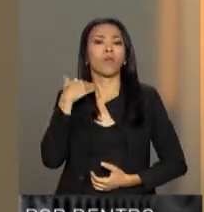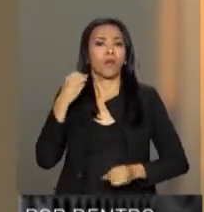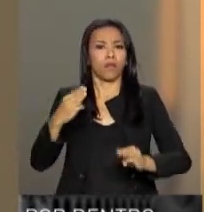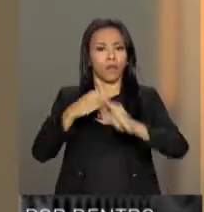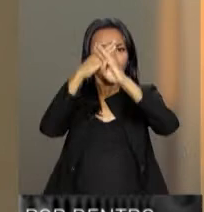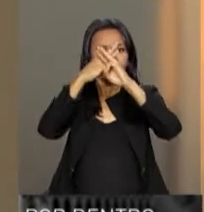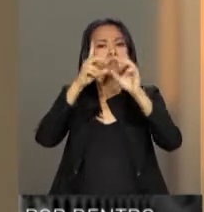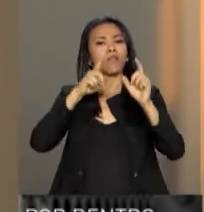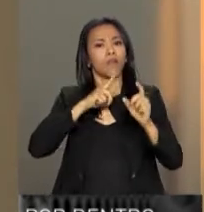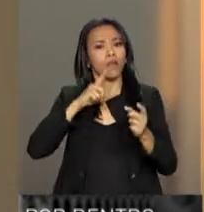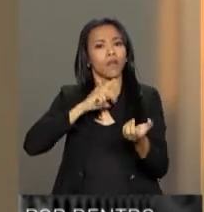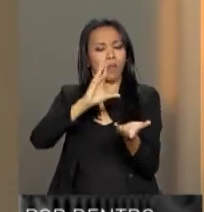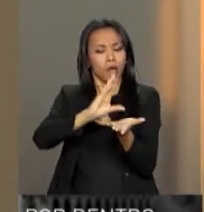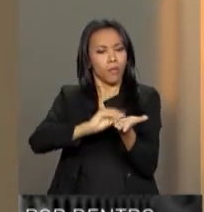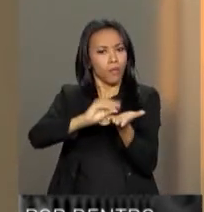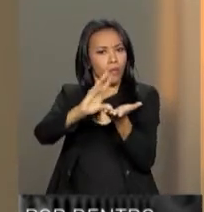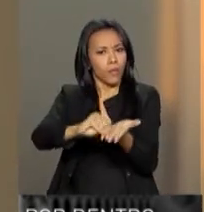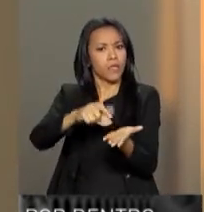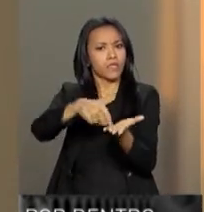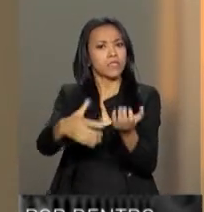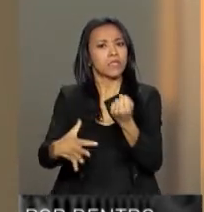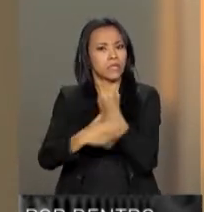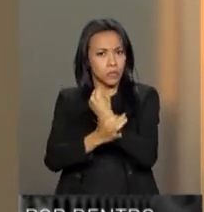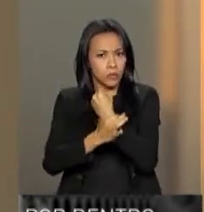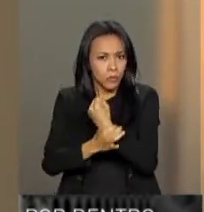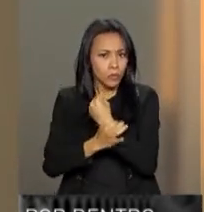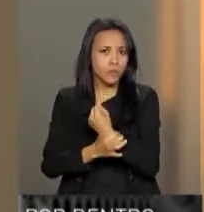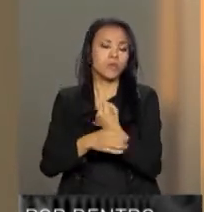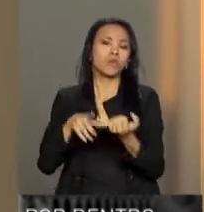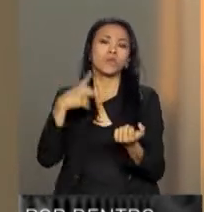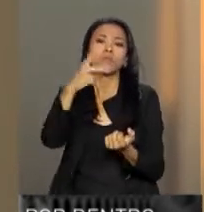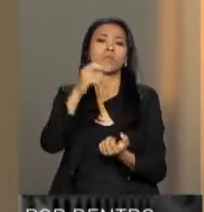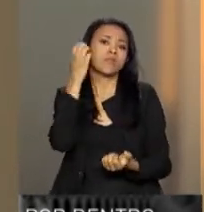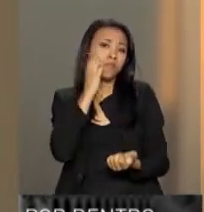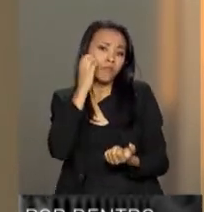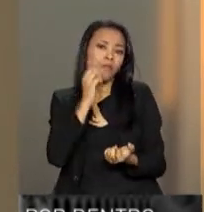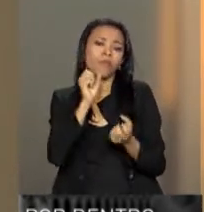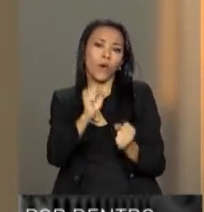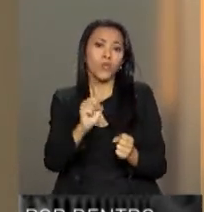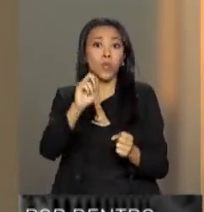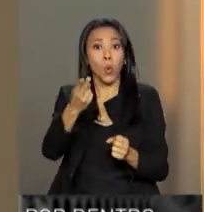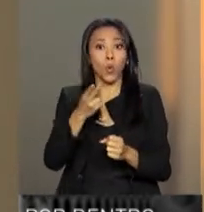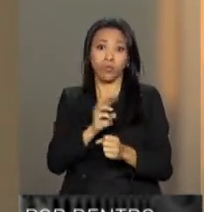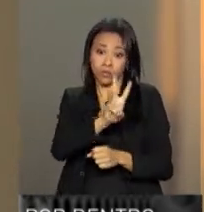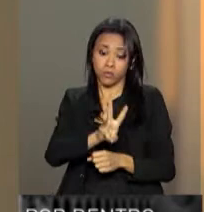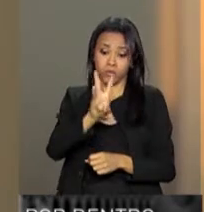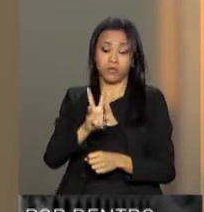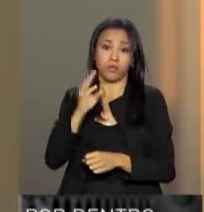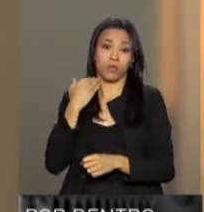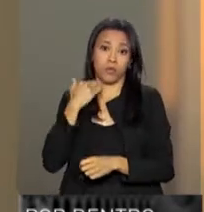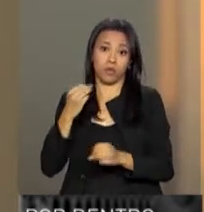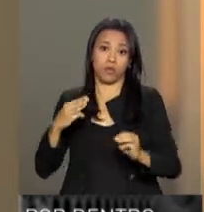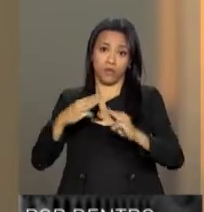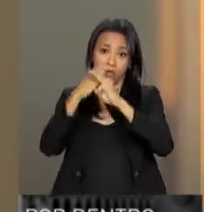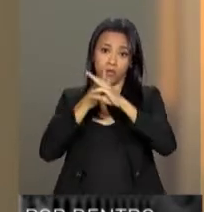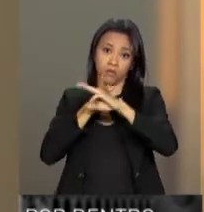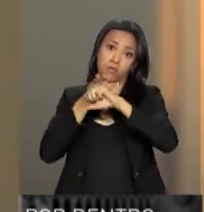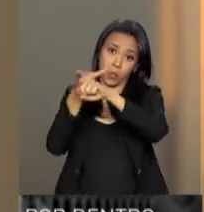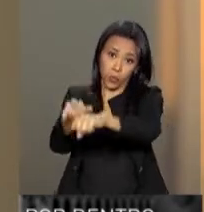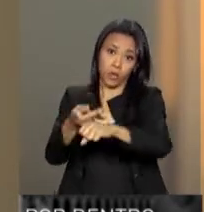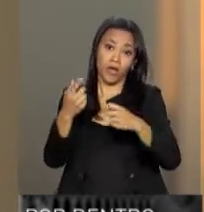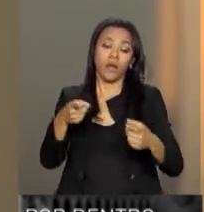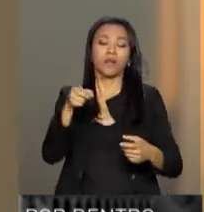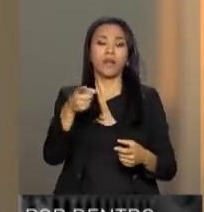seguro onde você já pode ter acesso através do smartphone ou no site da caixa econômica federal gerar sua identidade jovem